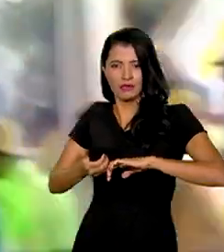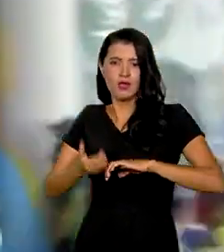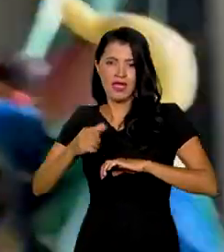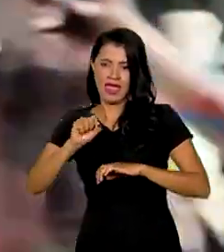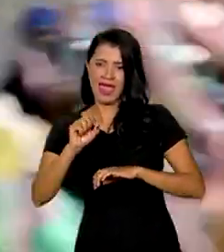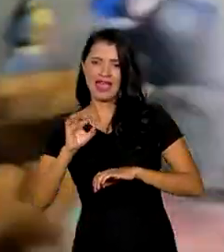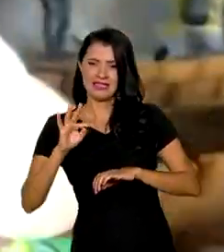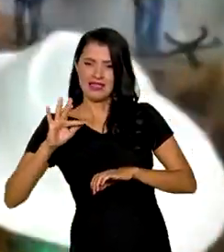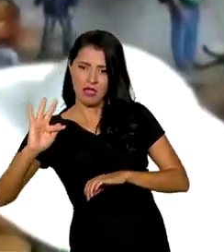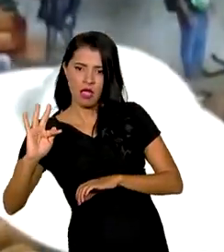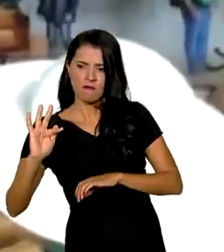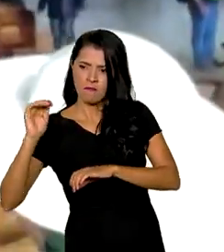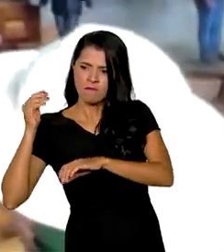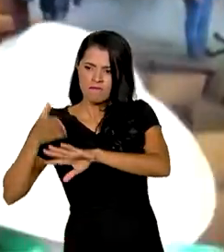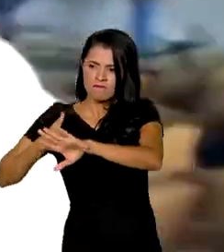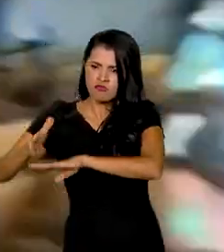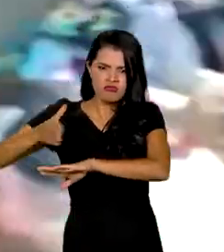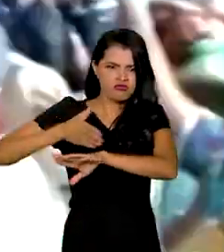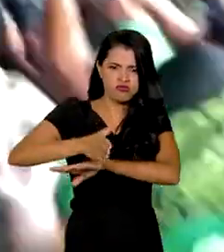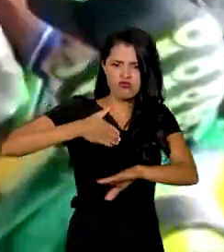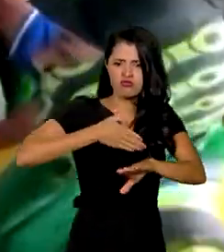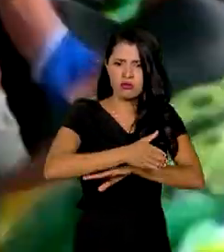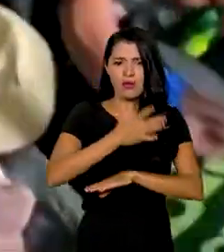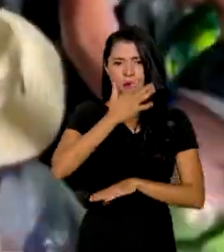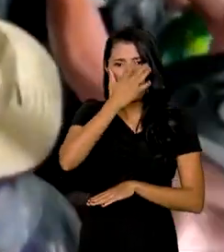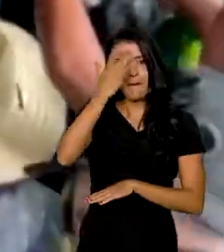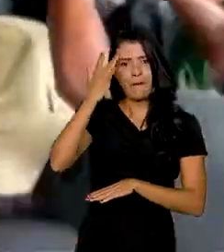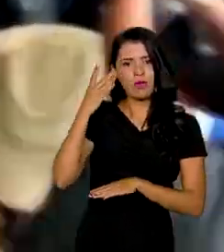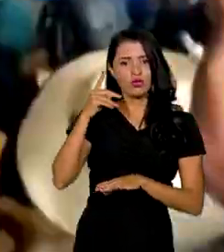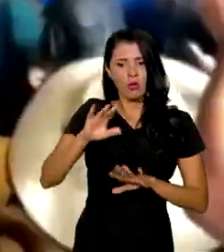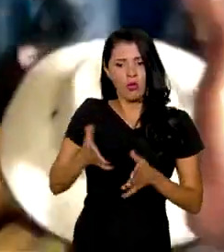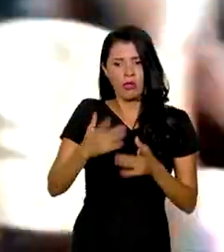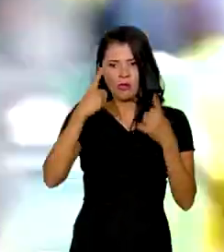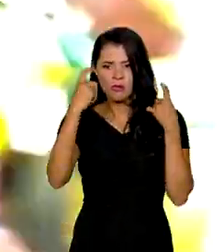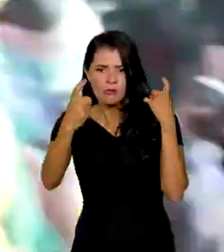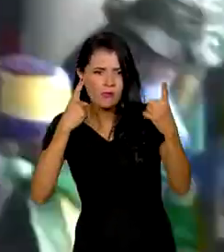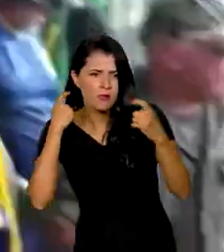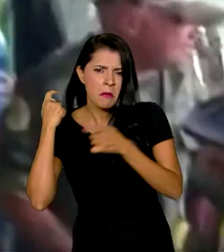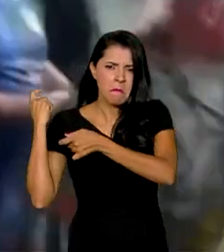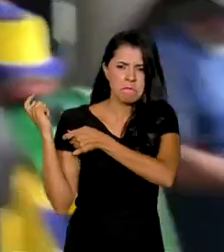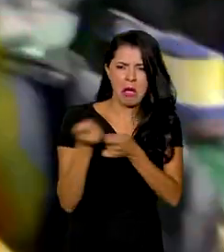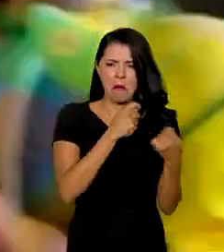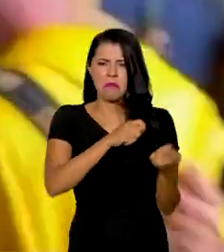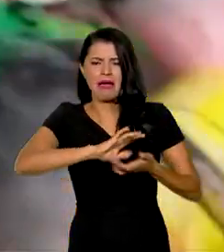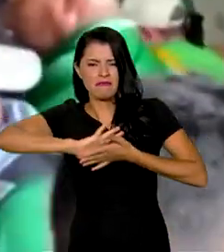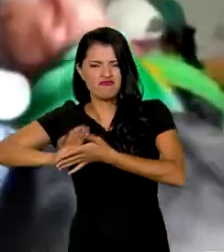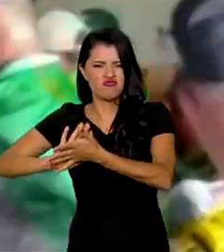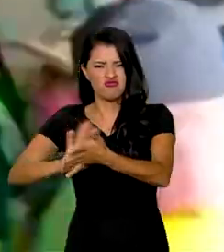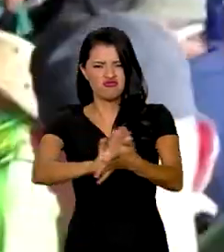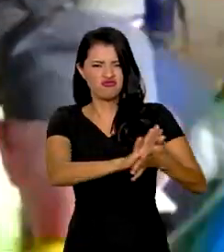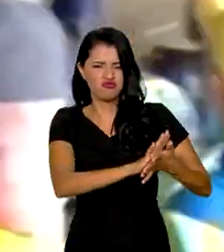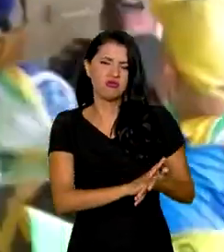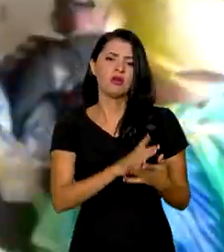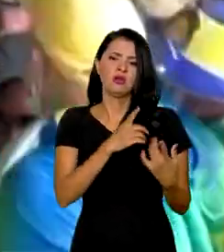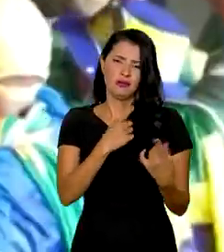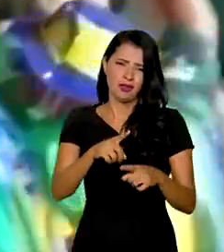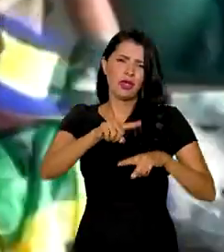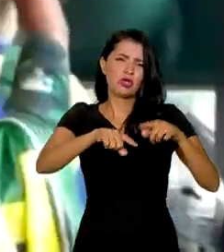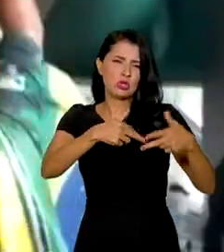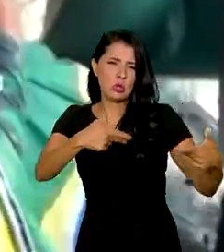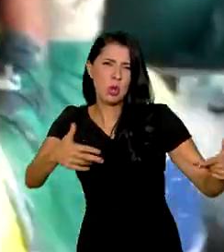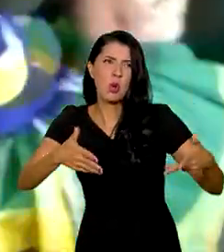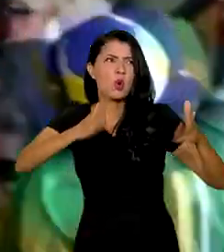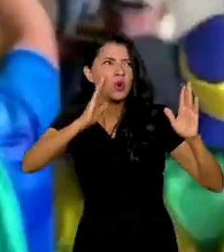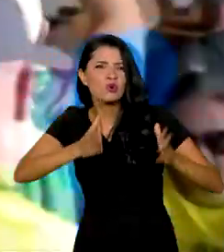Supremo Tribunal Federal foram invadidos por pessoas que promoveram violência e dano generalizado contra os imóveis